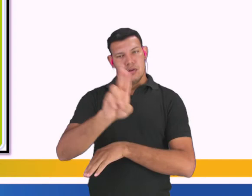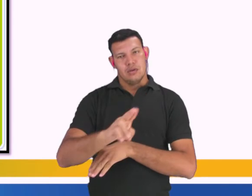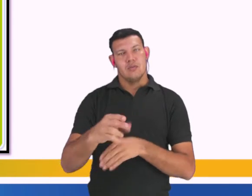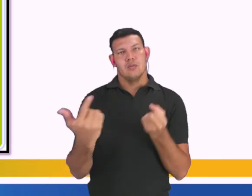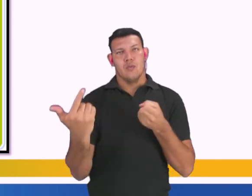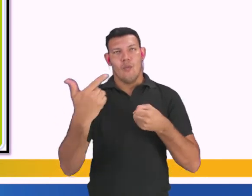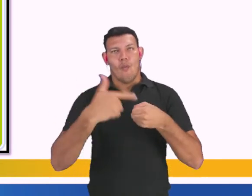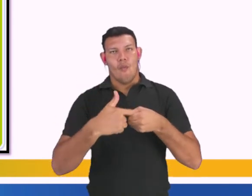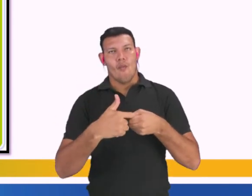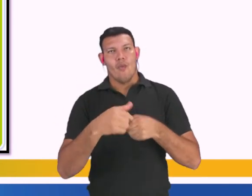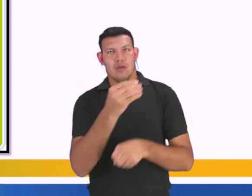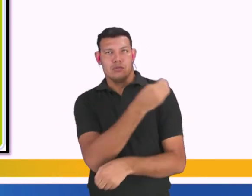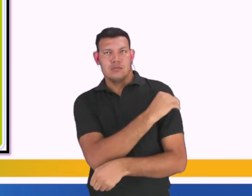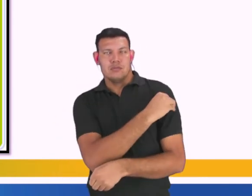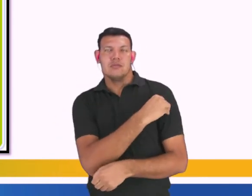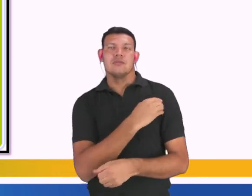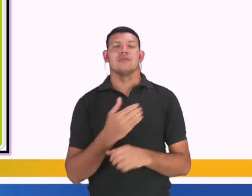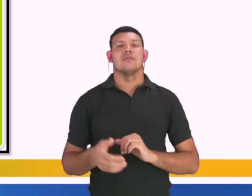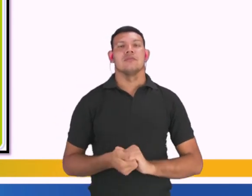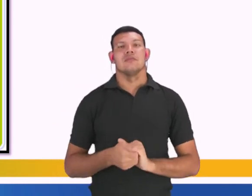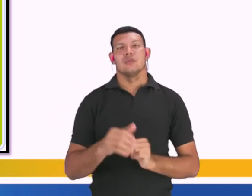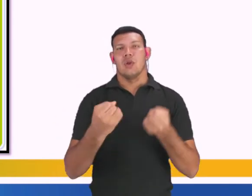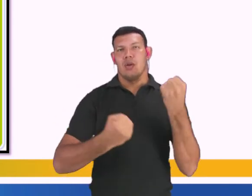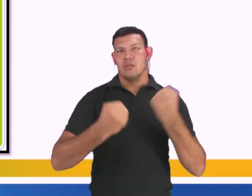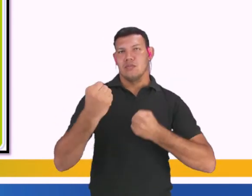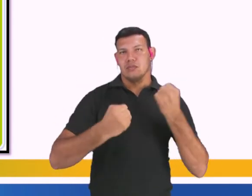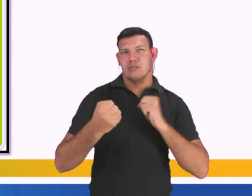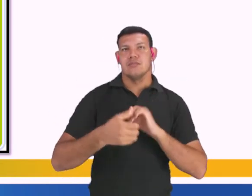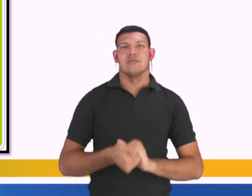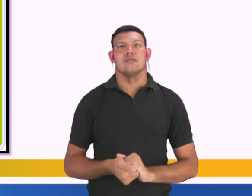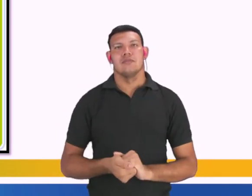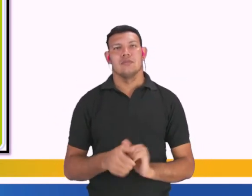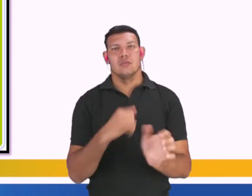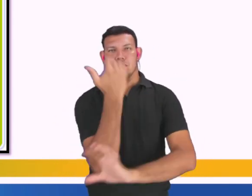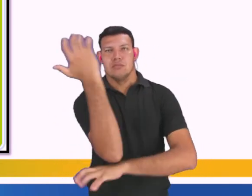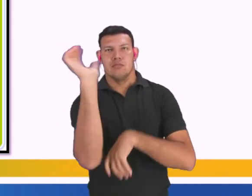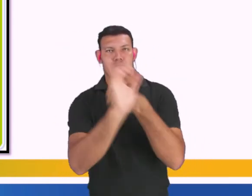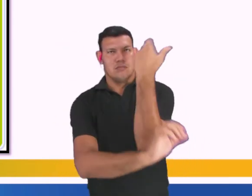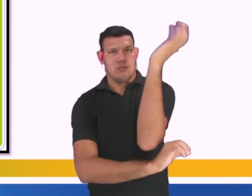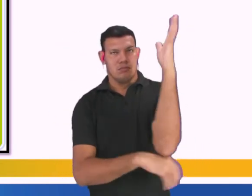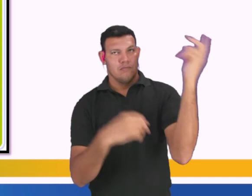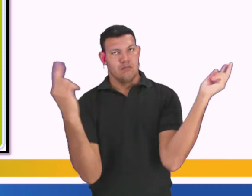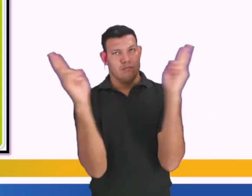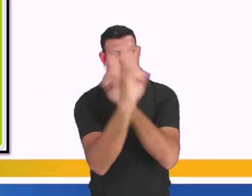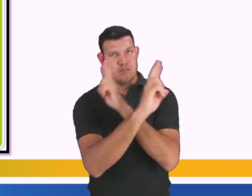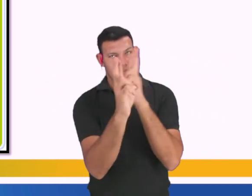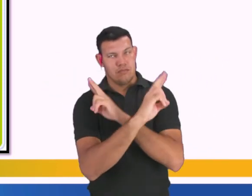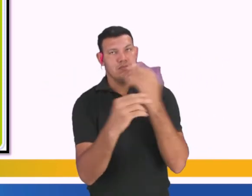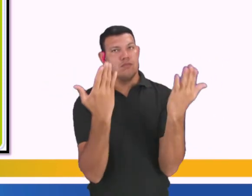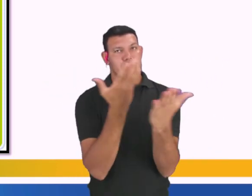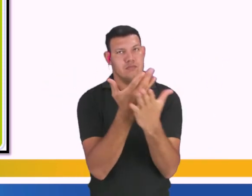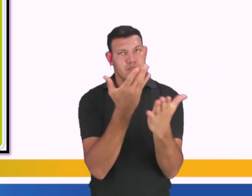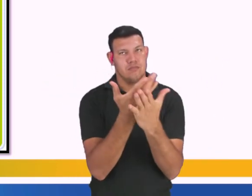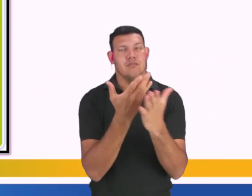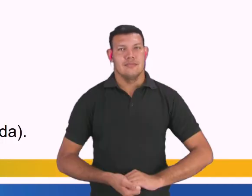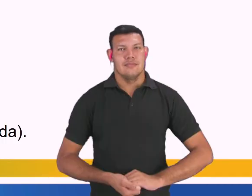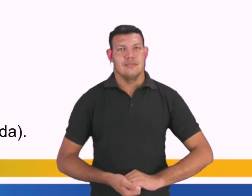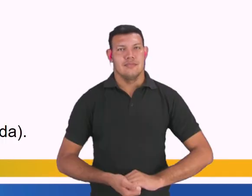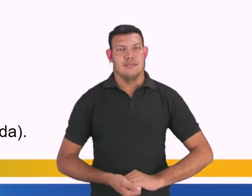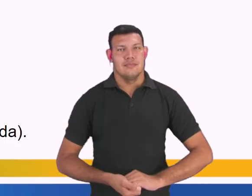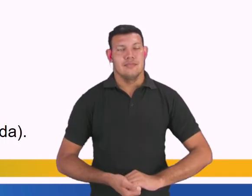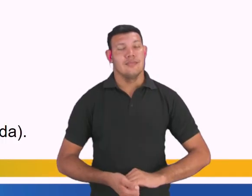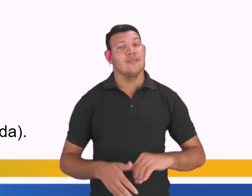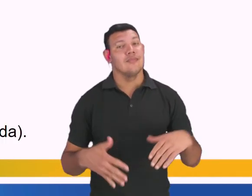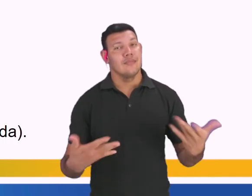carros e a emissão dos gases para o ambiente. Tudo isso está relacionado também à questão dos estudos da bioquímica.